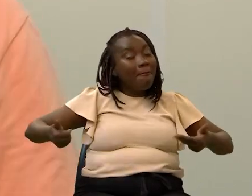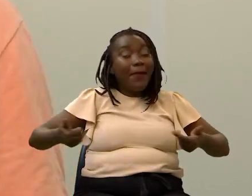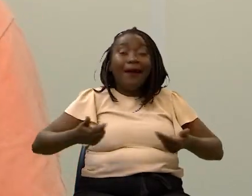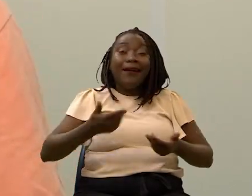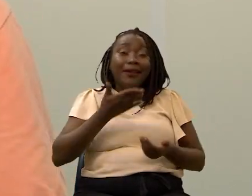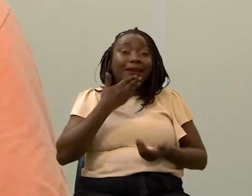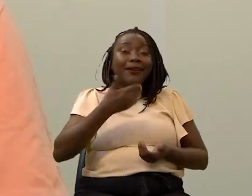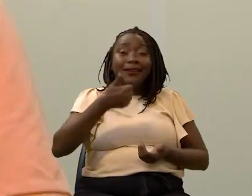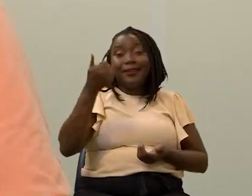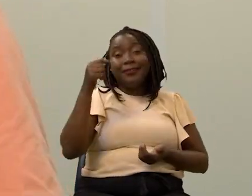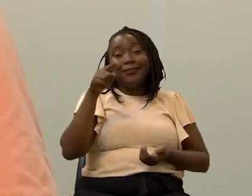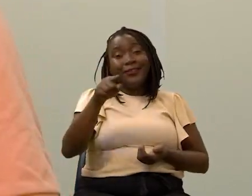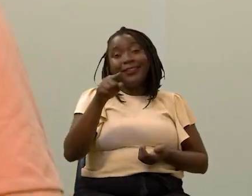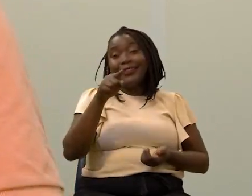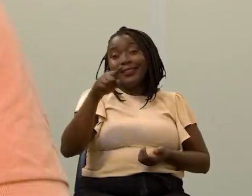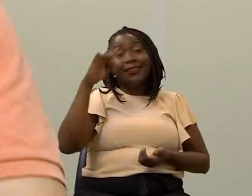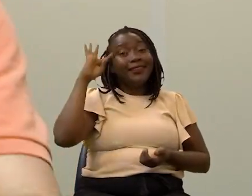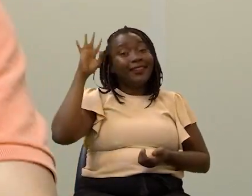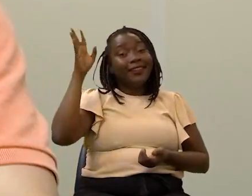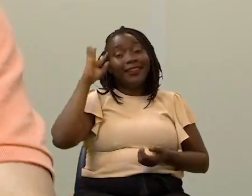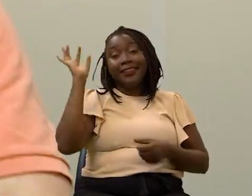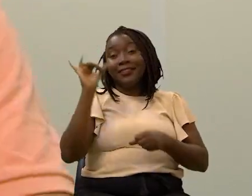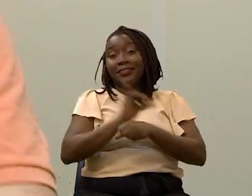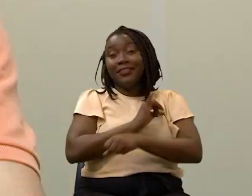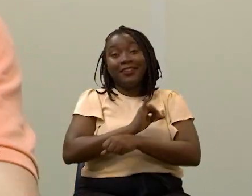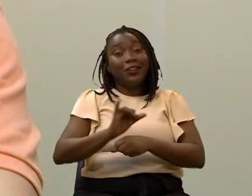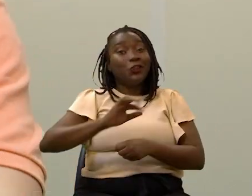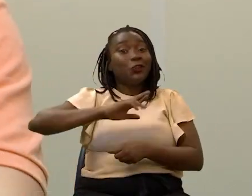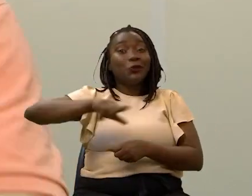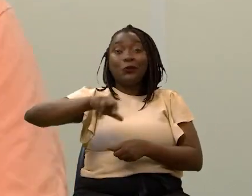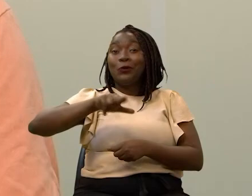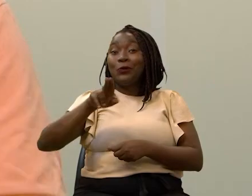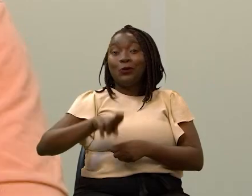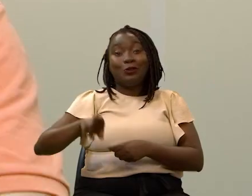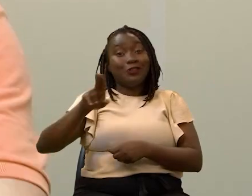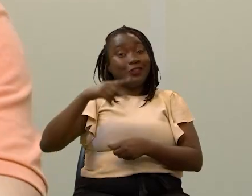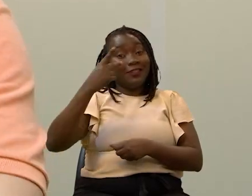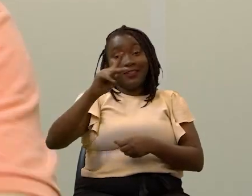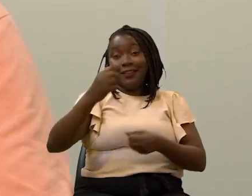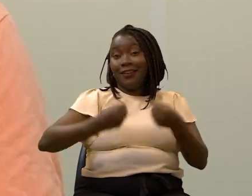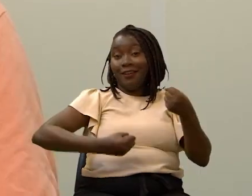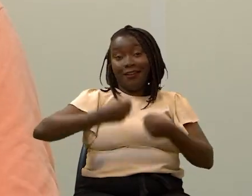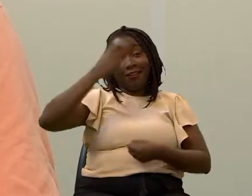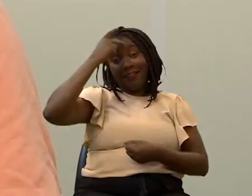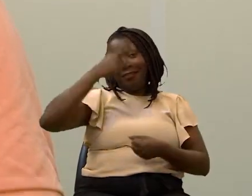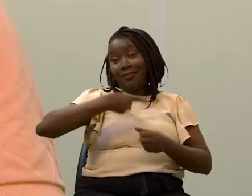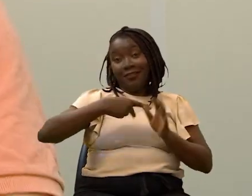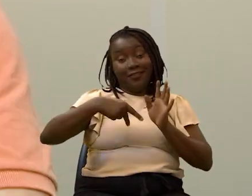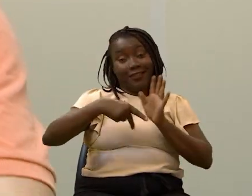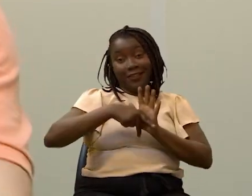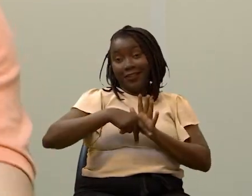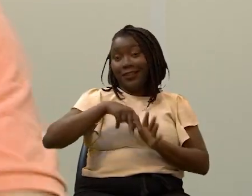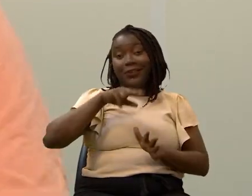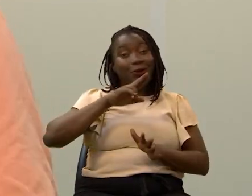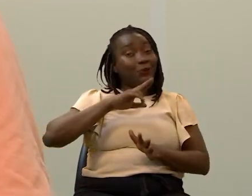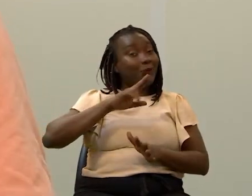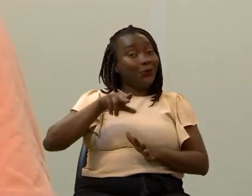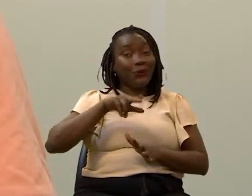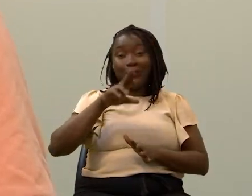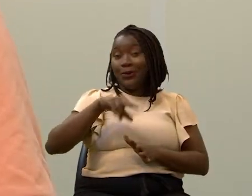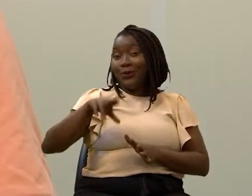aí. Então é preferível você pensar numa estratégia que não seja utilizar seu carro, não